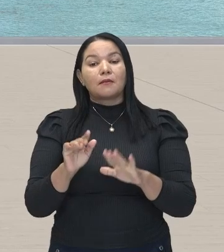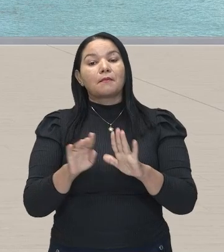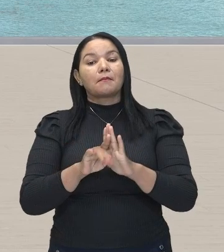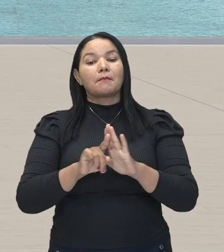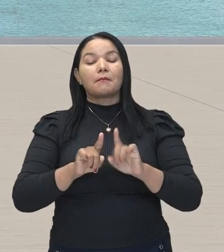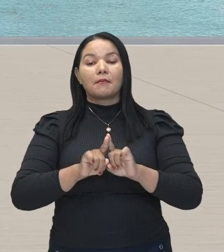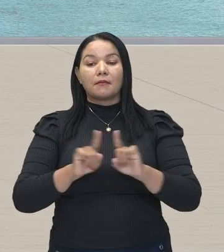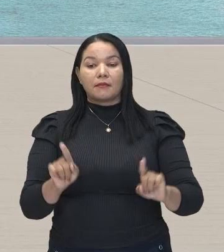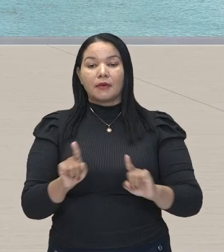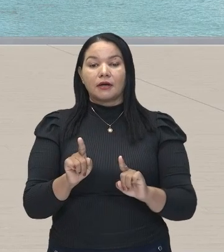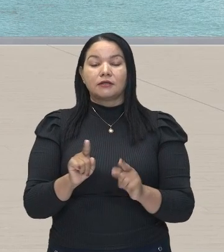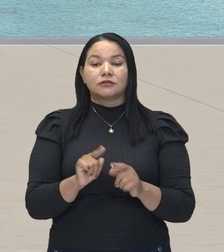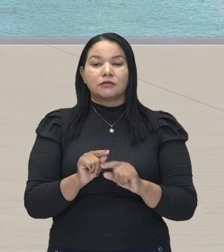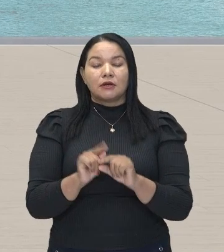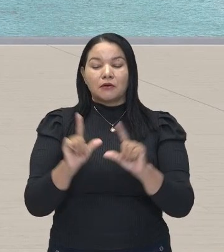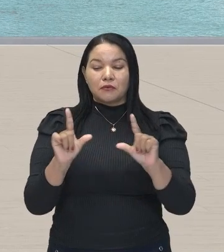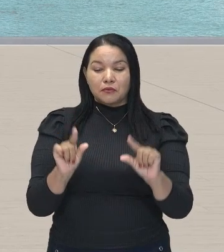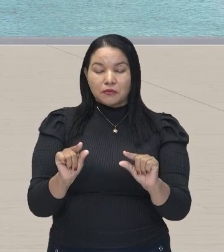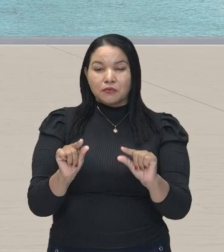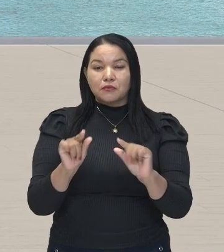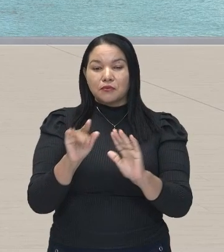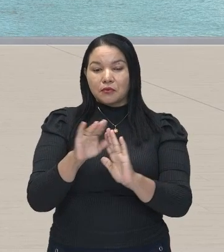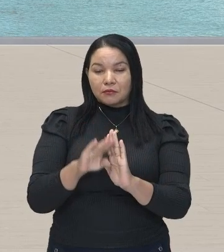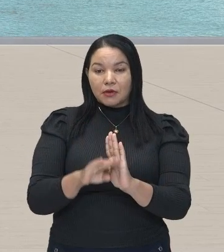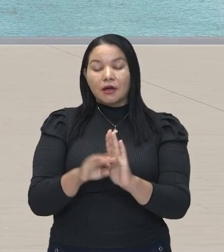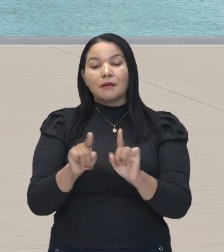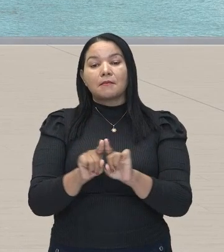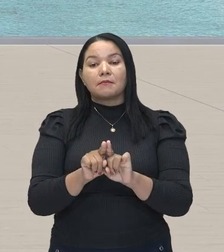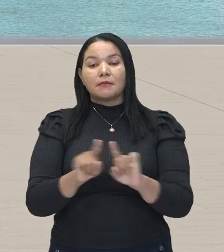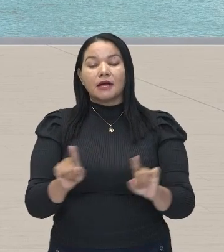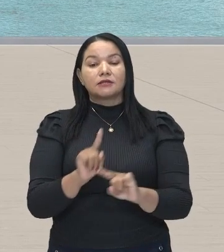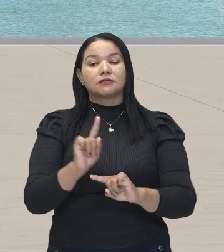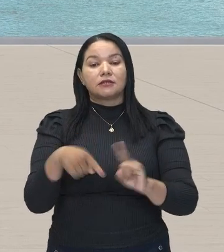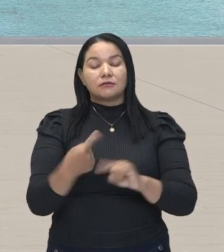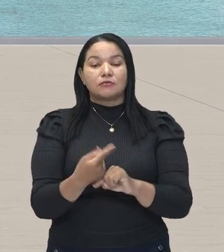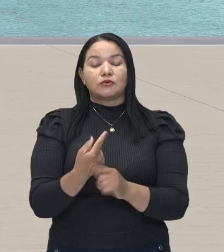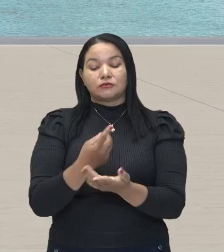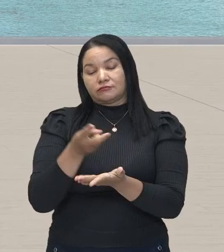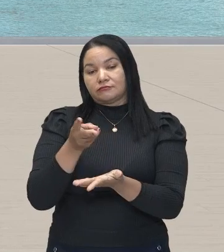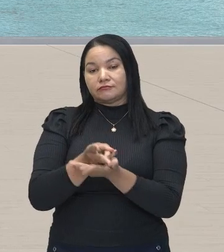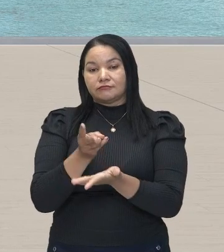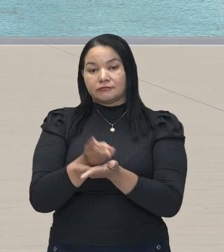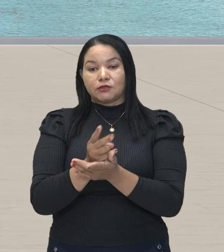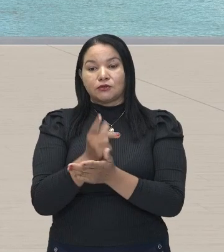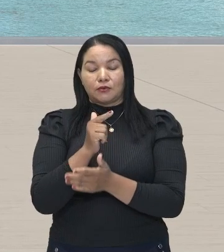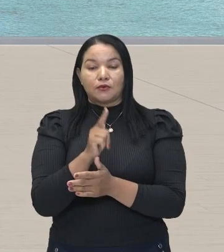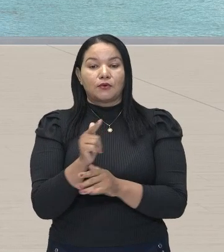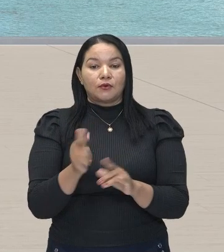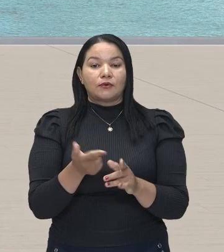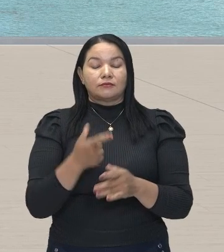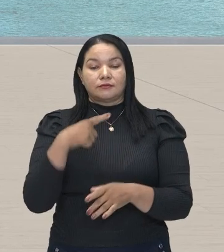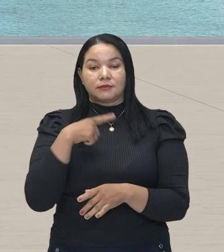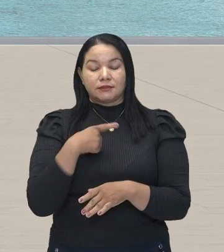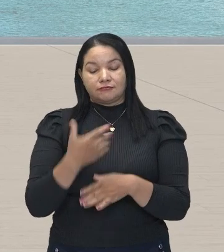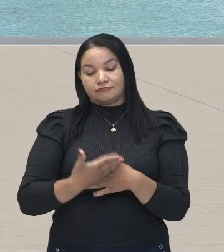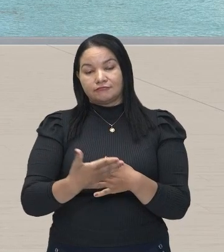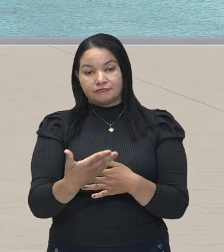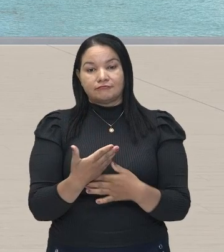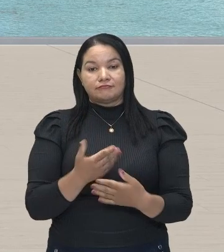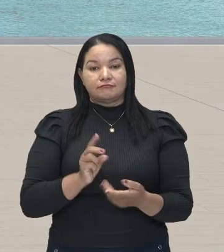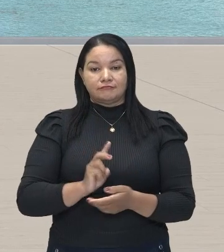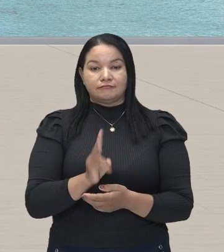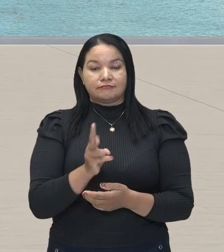alguns momentos ter a baixa do rio, porém, né, acaba sendo um rio que tem a sua constância de